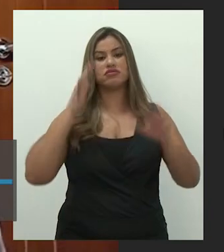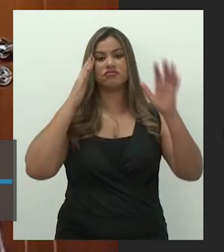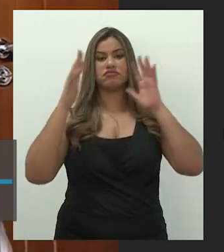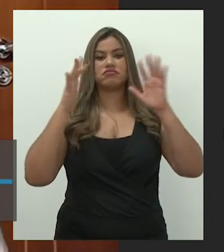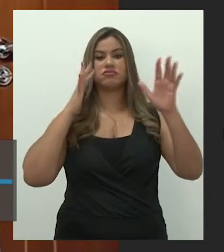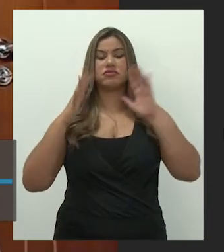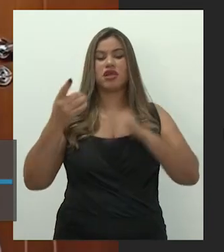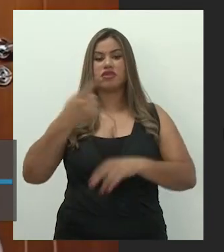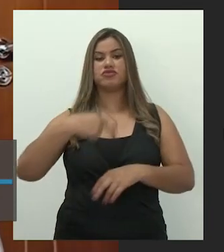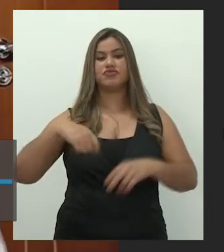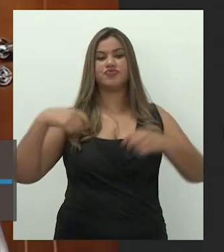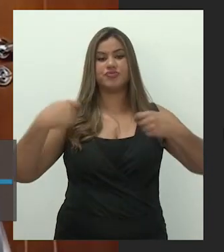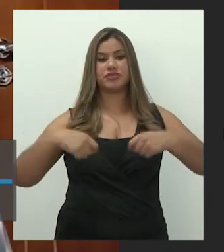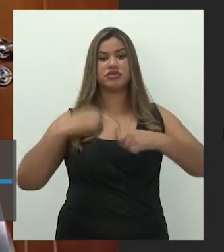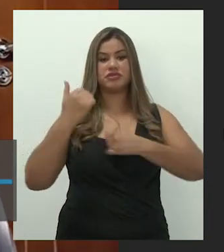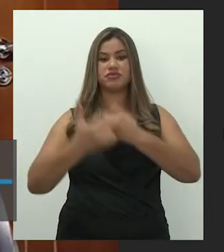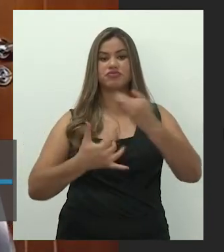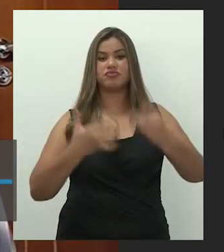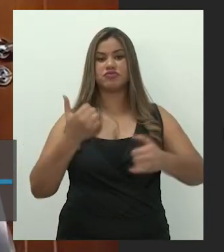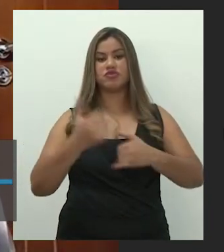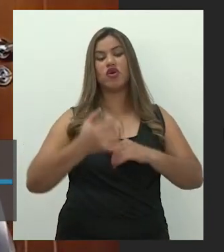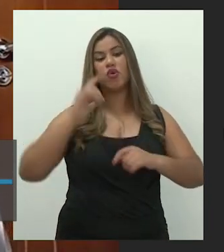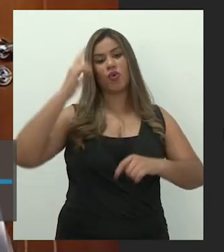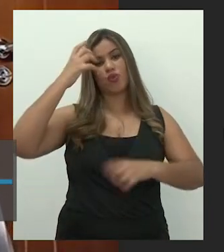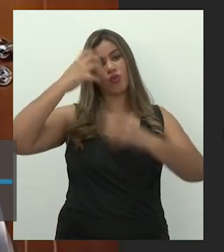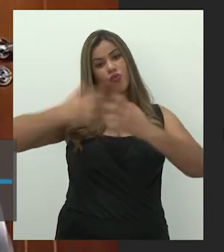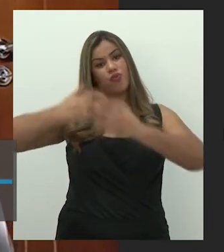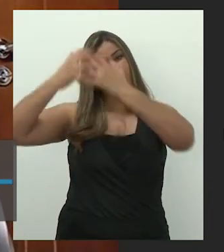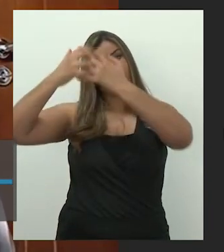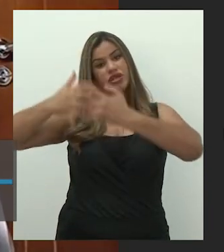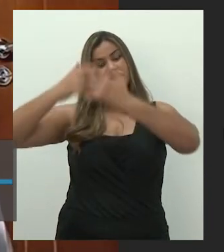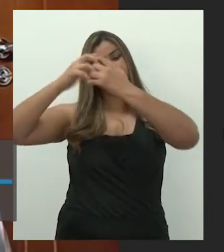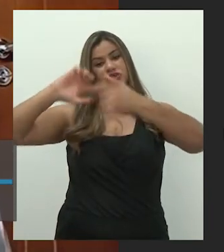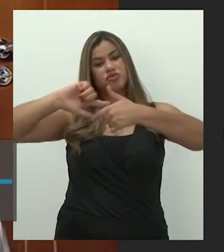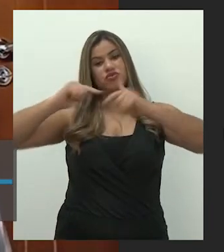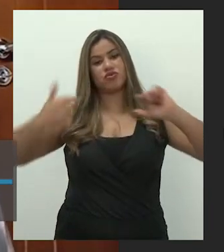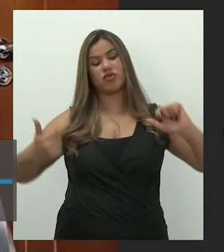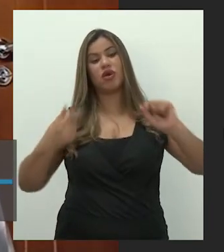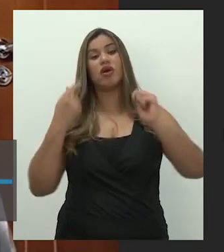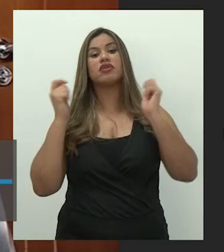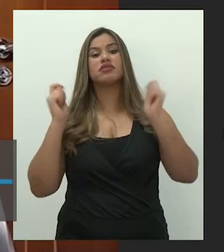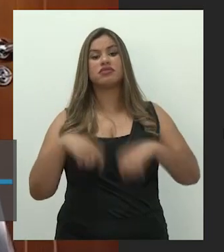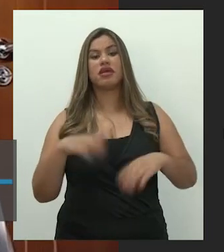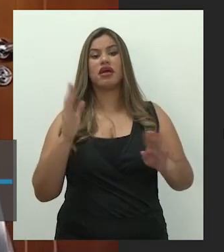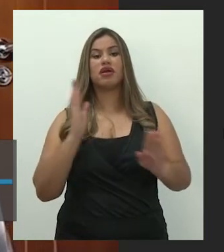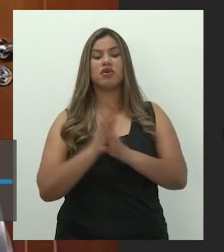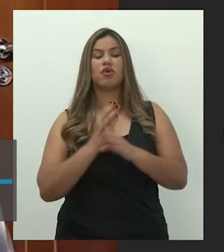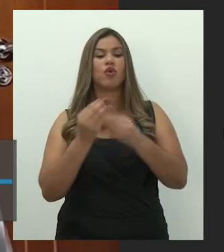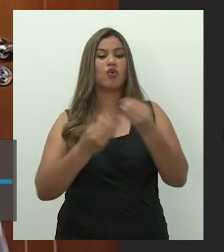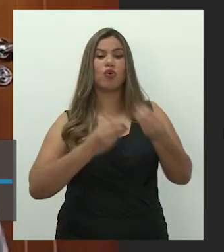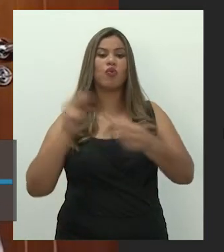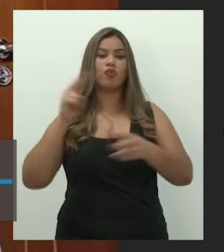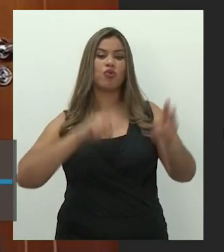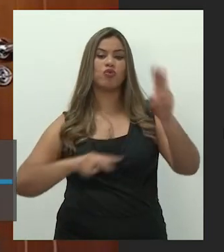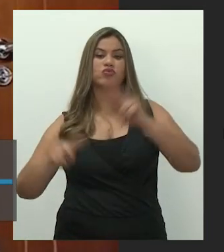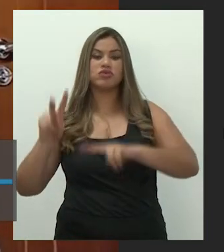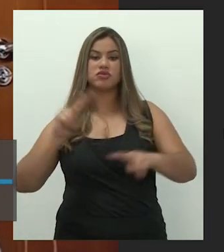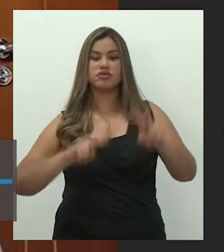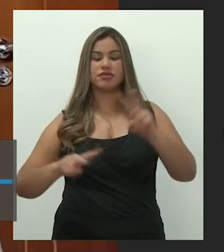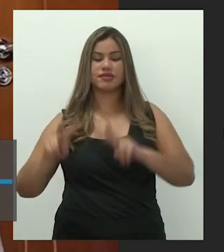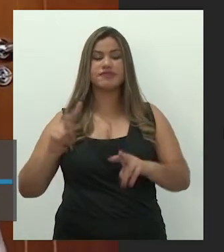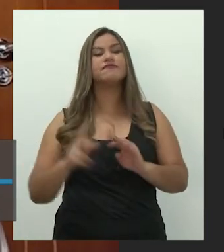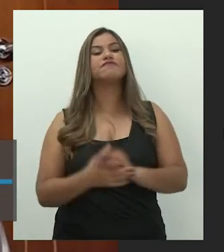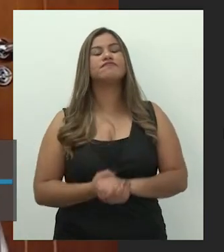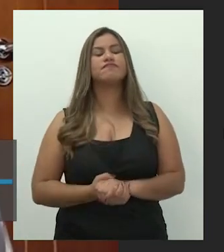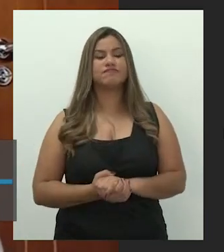que salientar que o pensamento algébrico pode ser averiguado a partir de observações, de acordo com alguns autores,